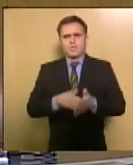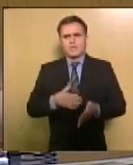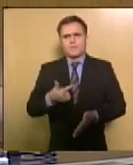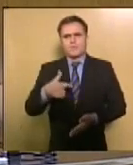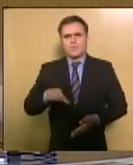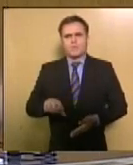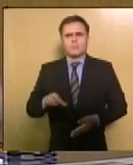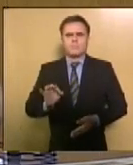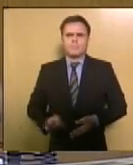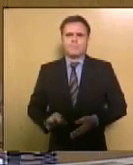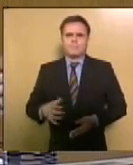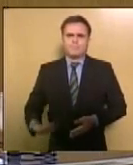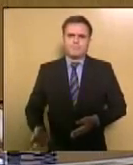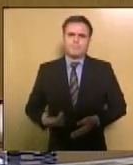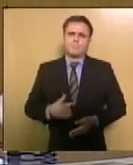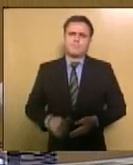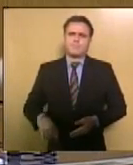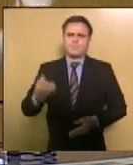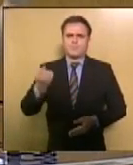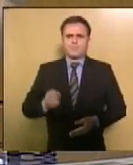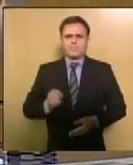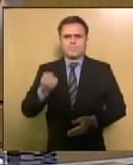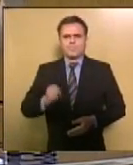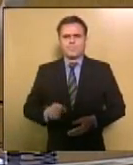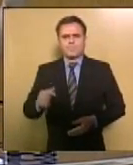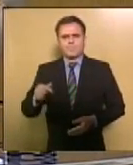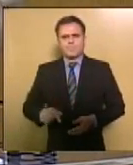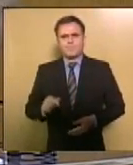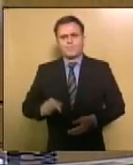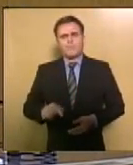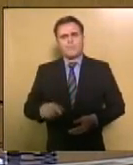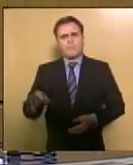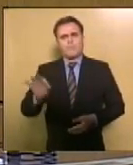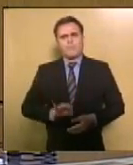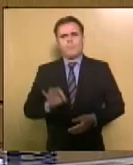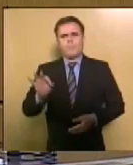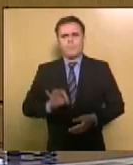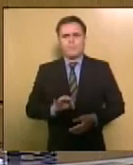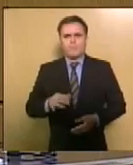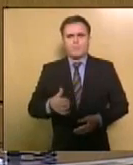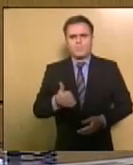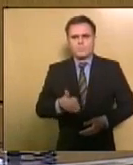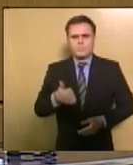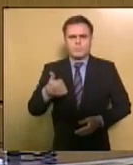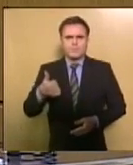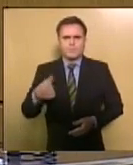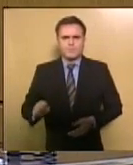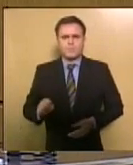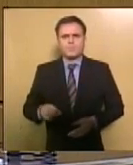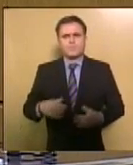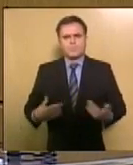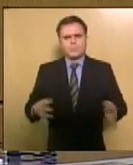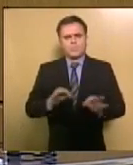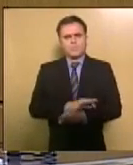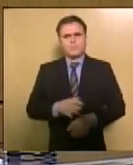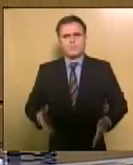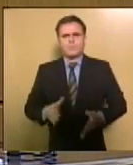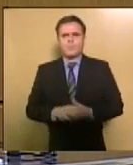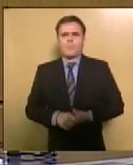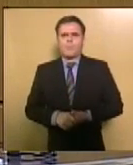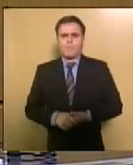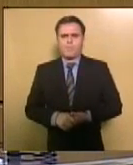anos no caso do Sergipe essa taxa ela é de 118 por grupo de 100.000